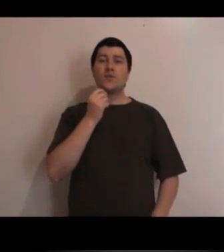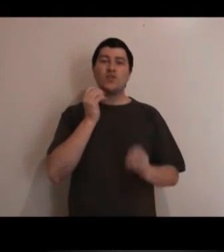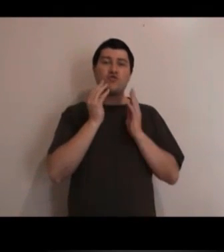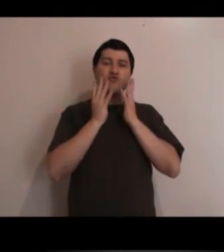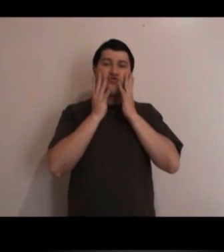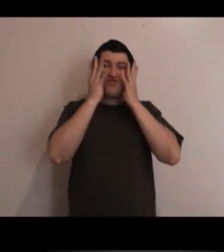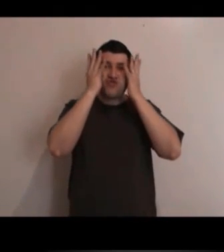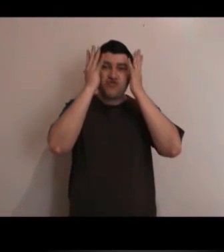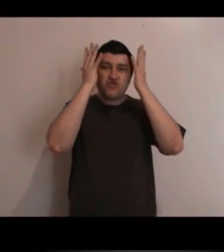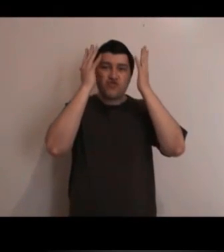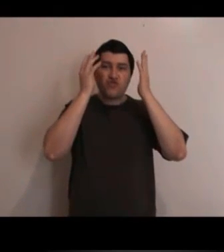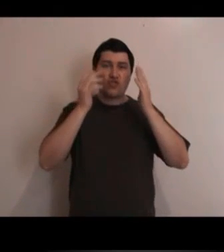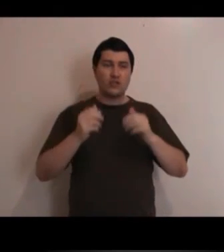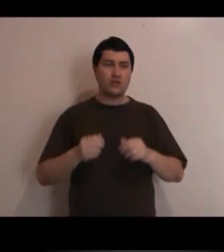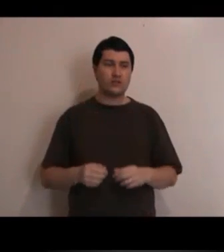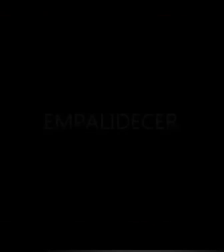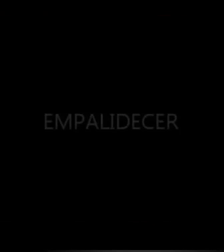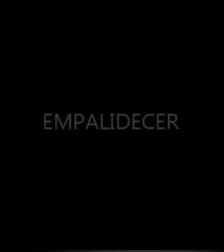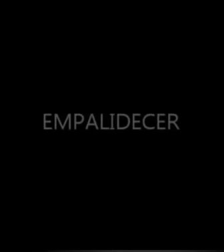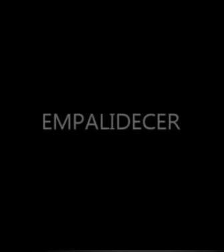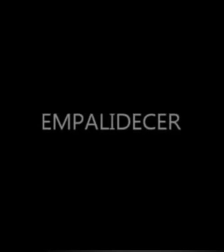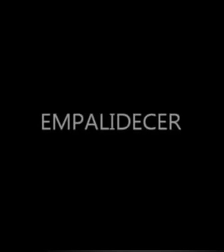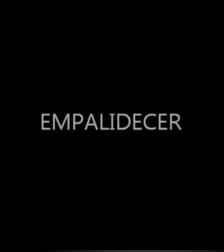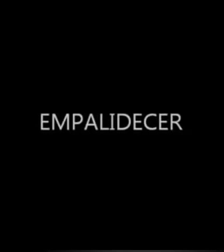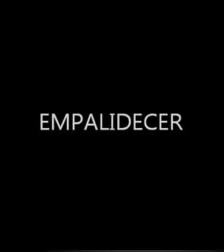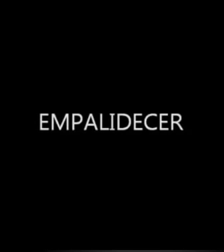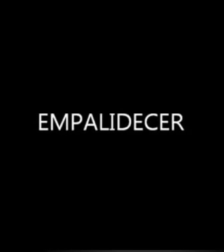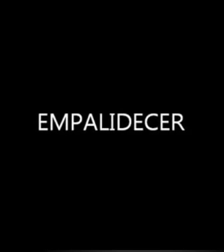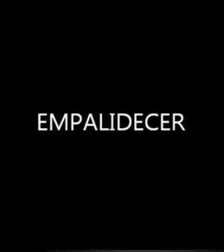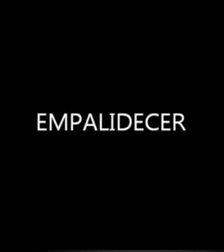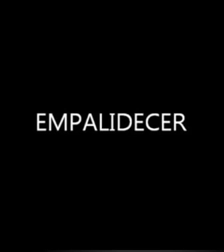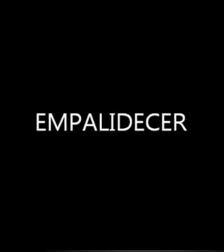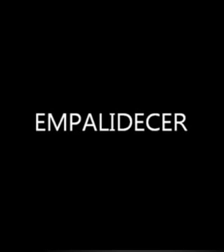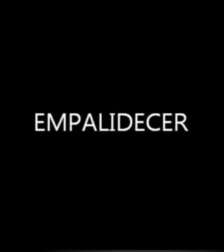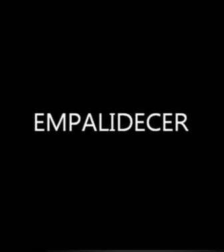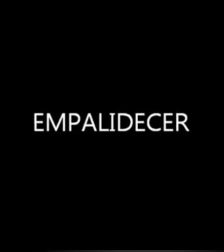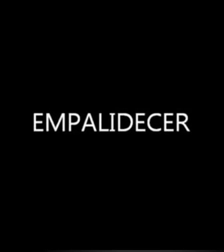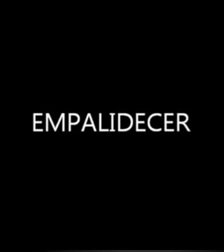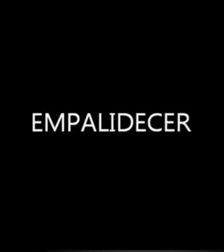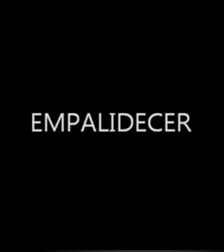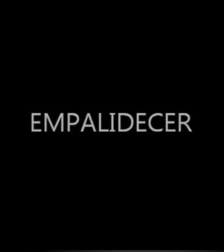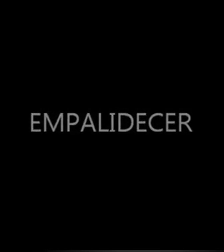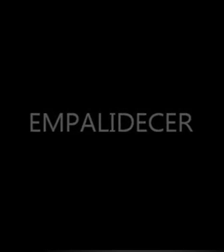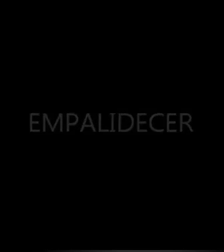Então, vermelho, ó, enrubesceu. Empalidecer.